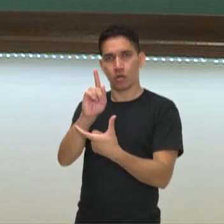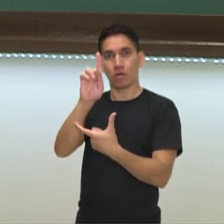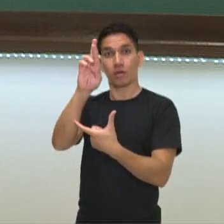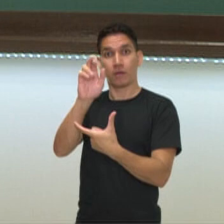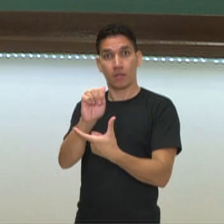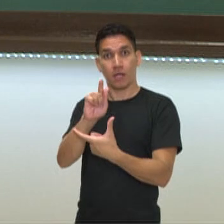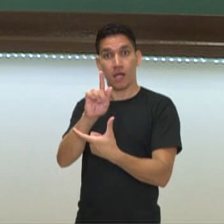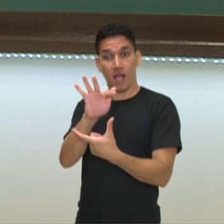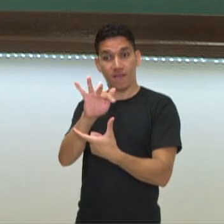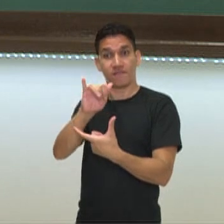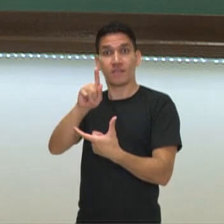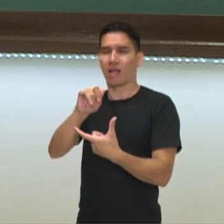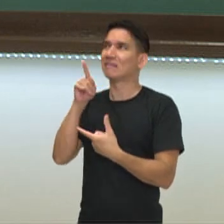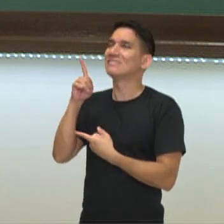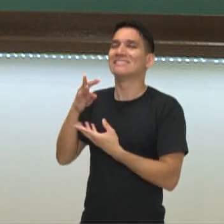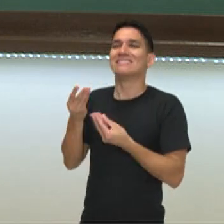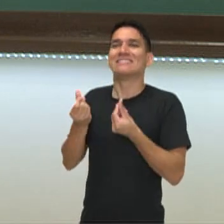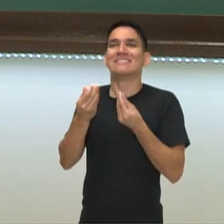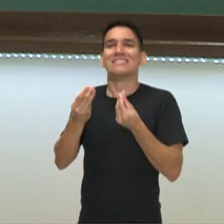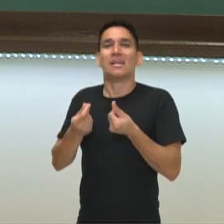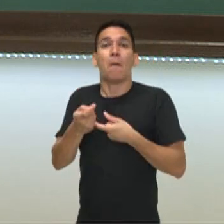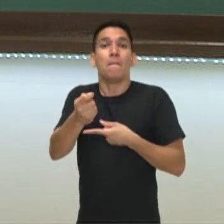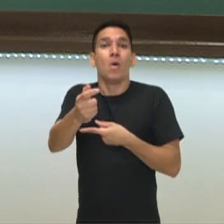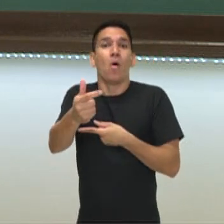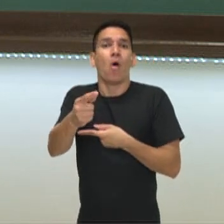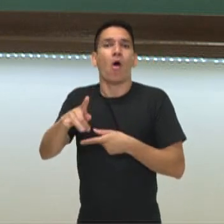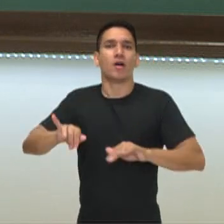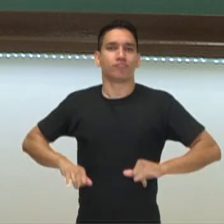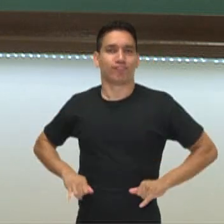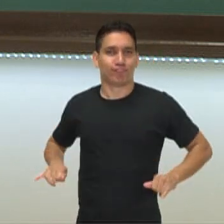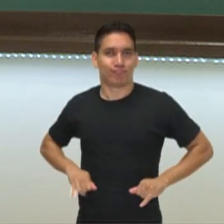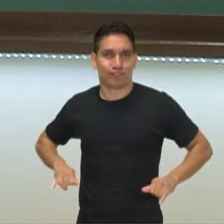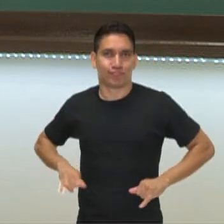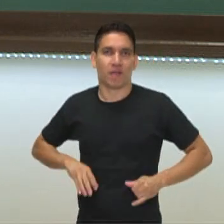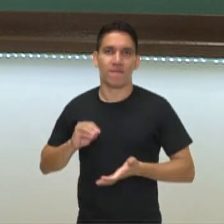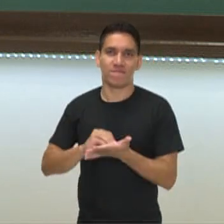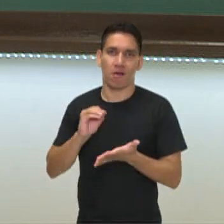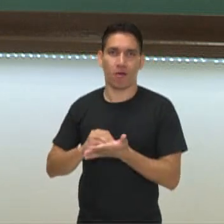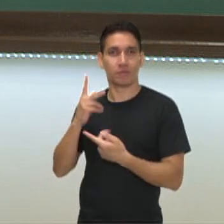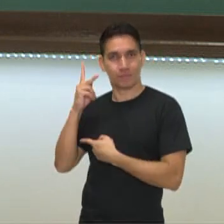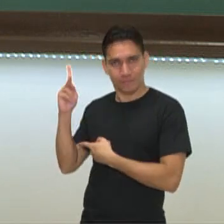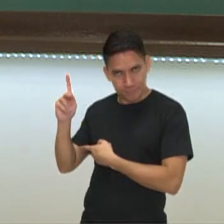são deficitários nessa questão, ou seja, eles sofrem com a questão hídrica.